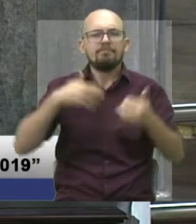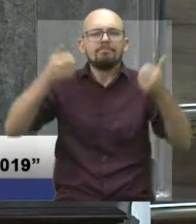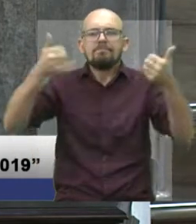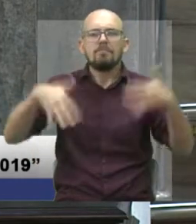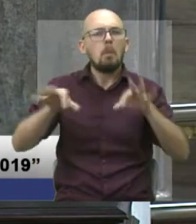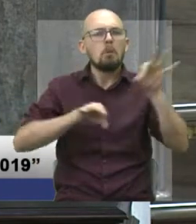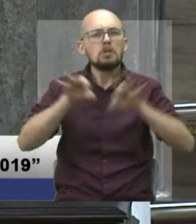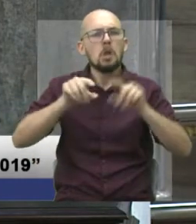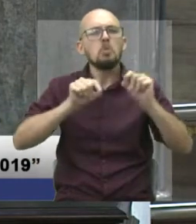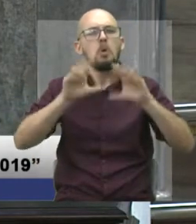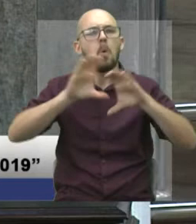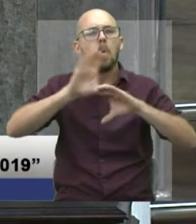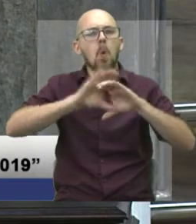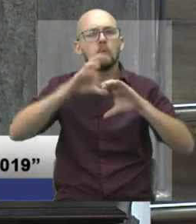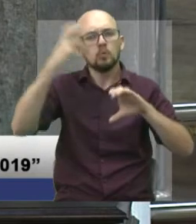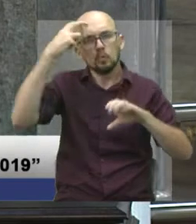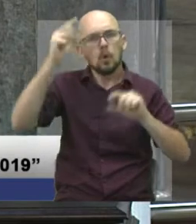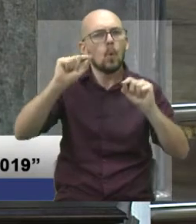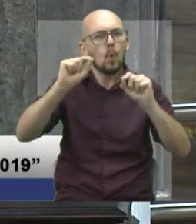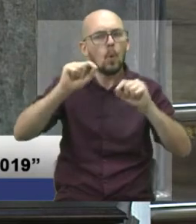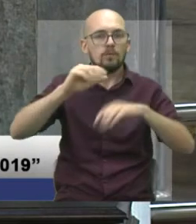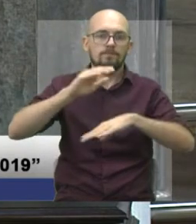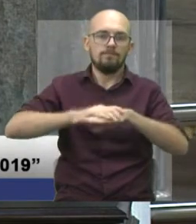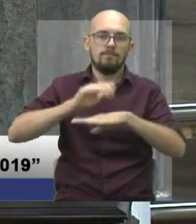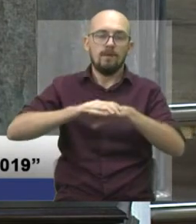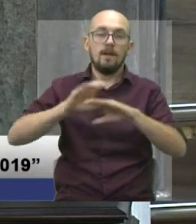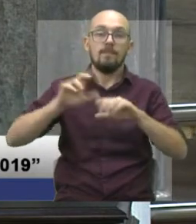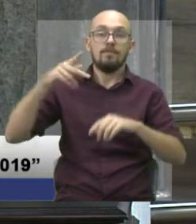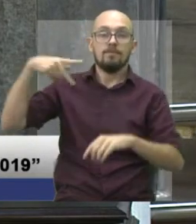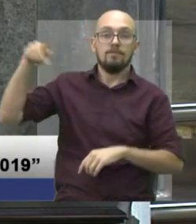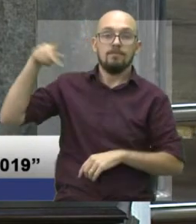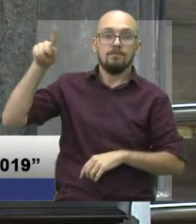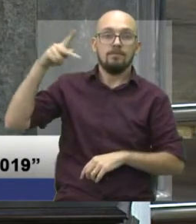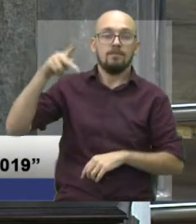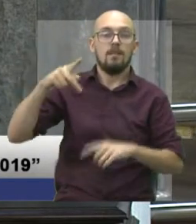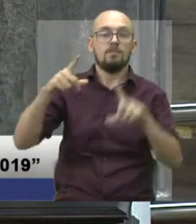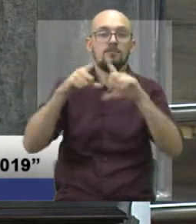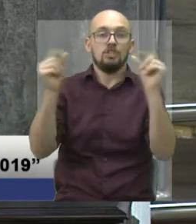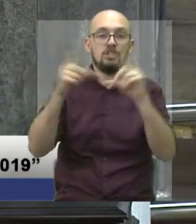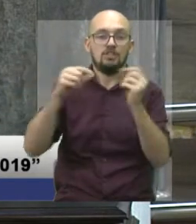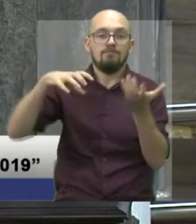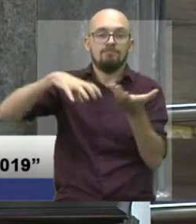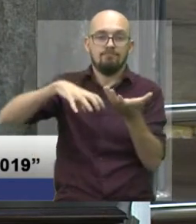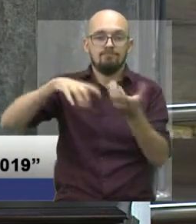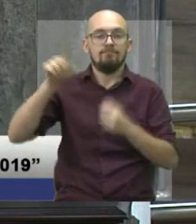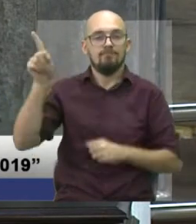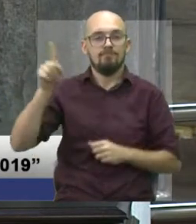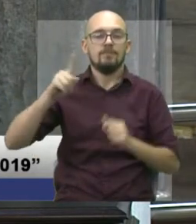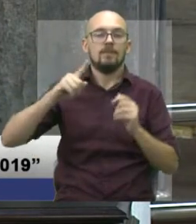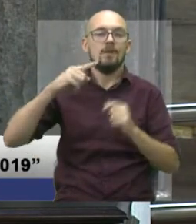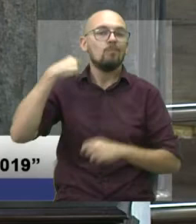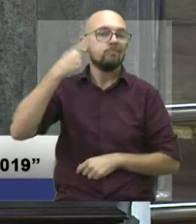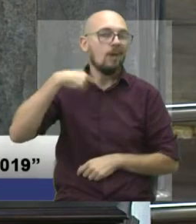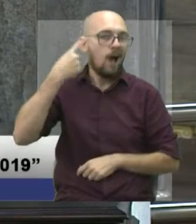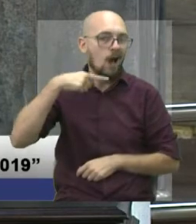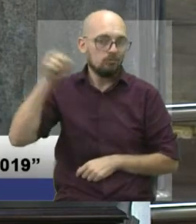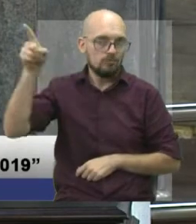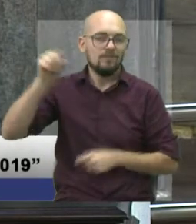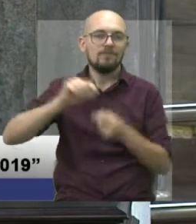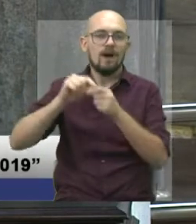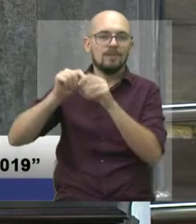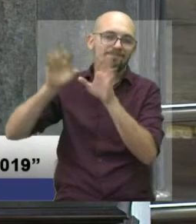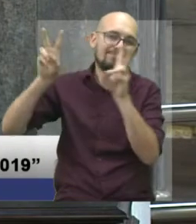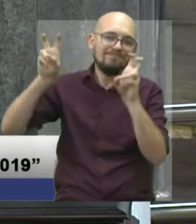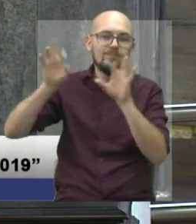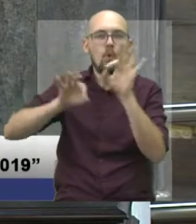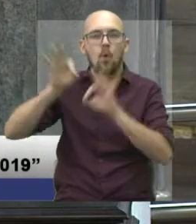Brasileiro? É um concurso cultural realizado pela Câmara dos Deputados, e nessa Câmara, né, nesse concurso, alunos do ensino médio elaboram